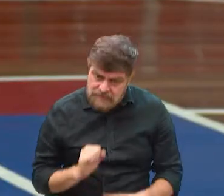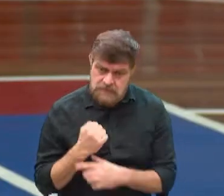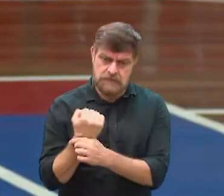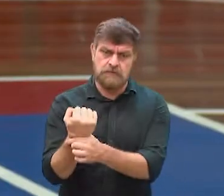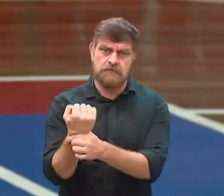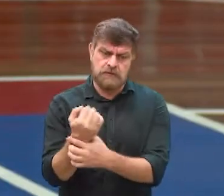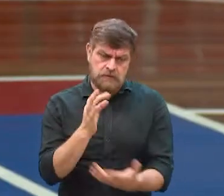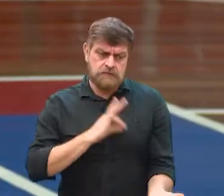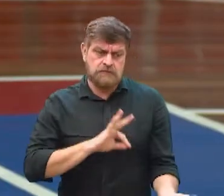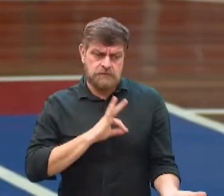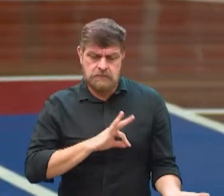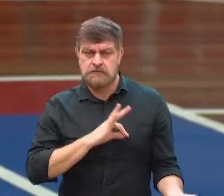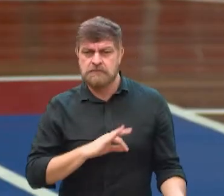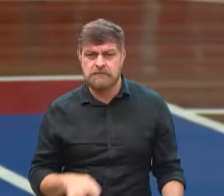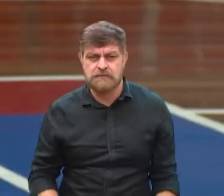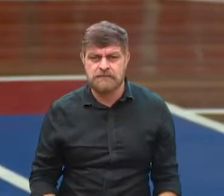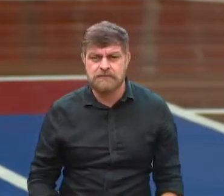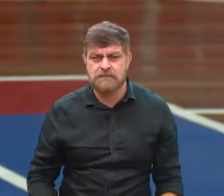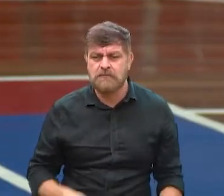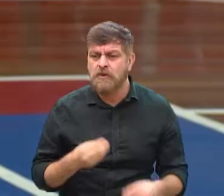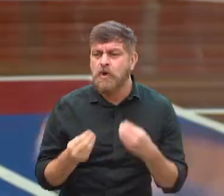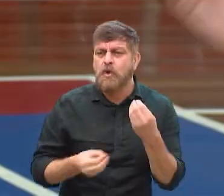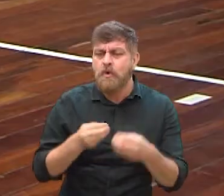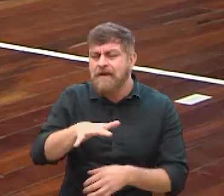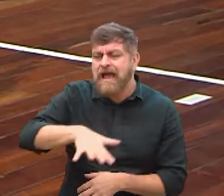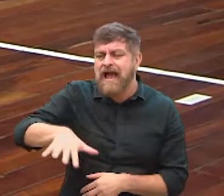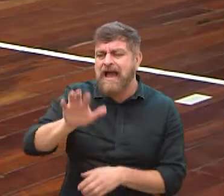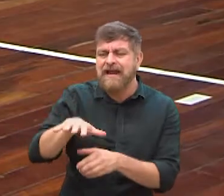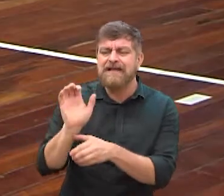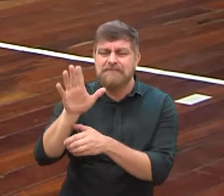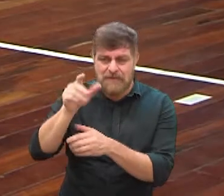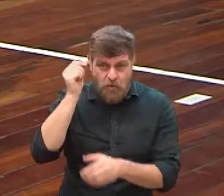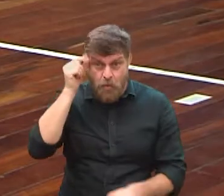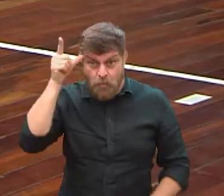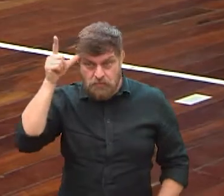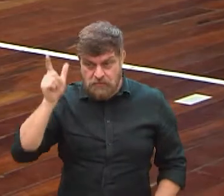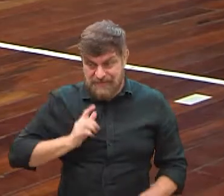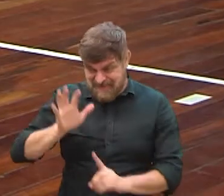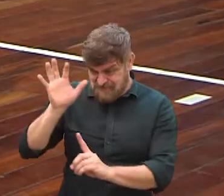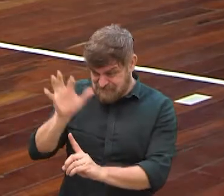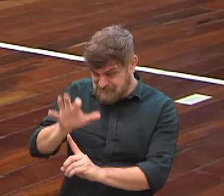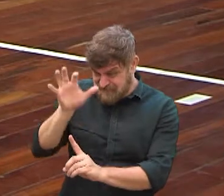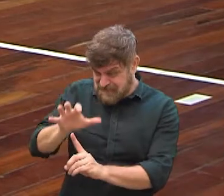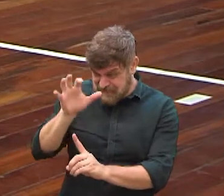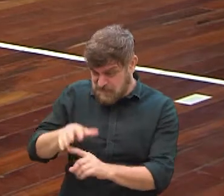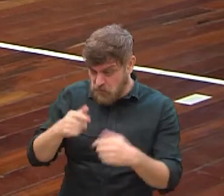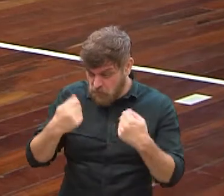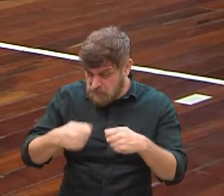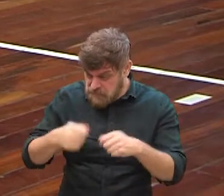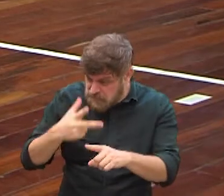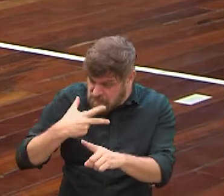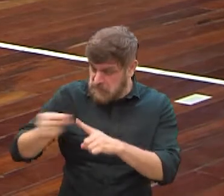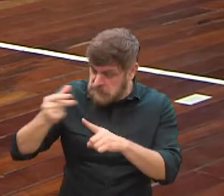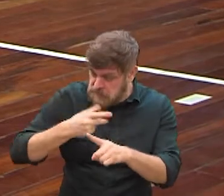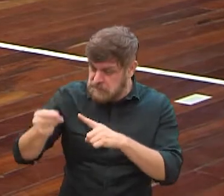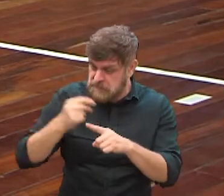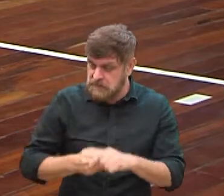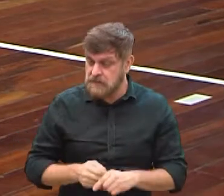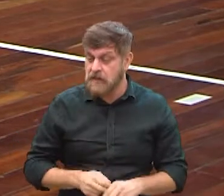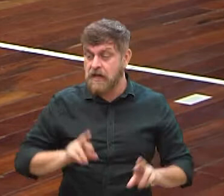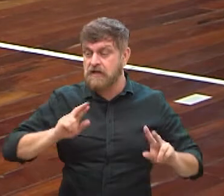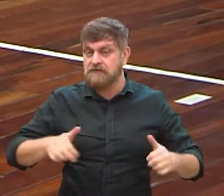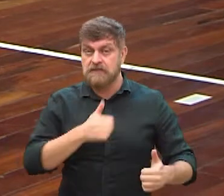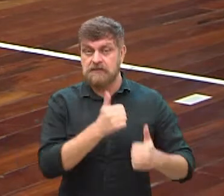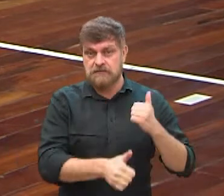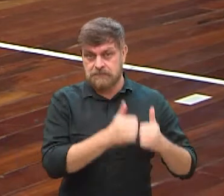Exato. Como é que é a cultura do basquete? Existe pressão por resultados? Eu sei que é bem diferente do futebol, que é uma loucura,